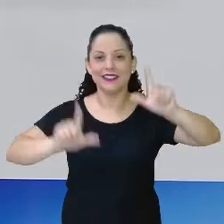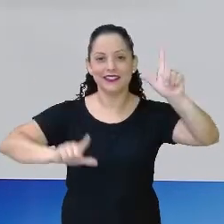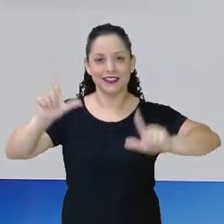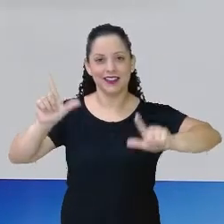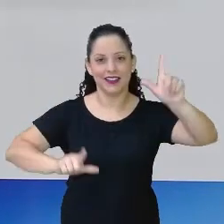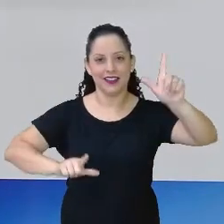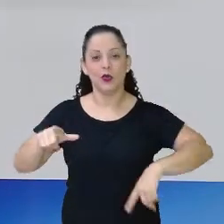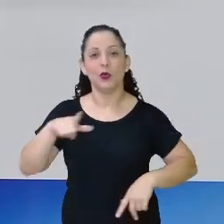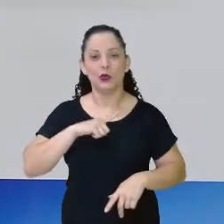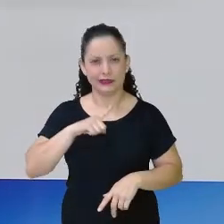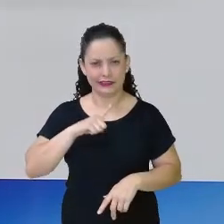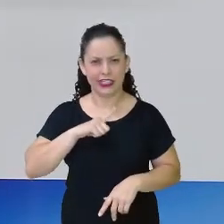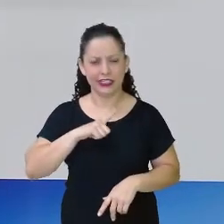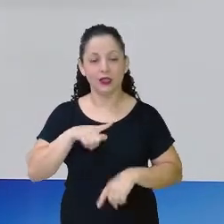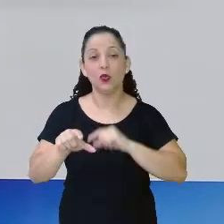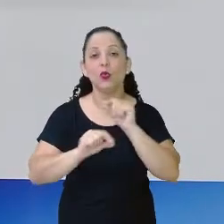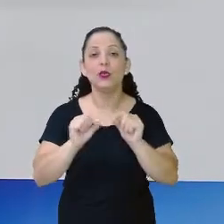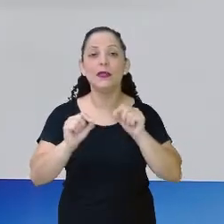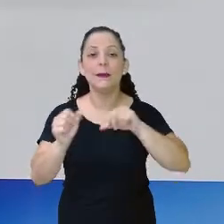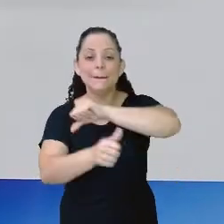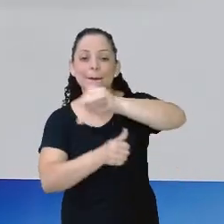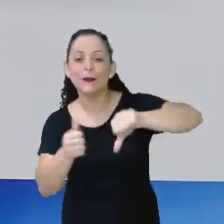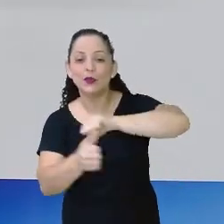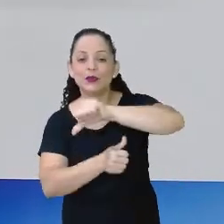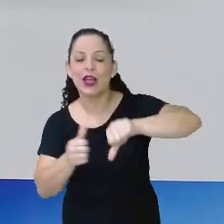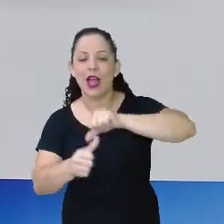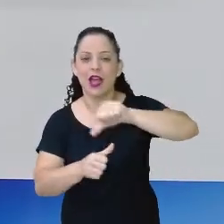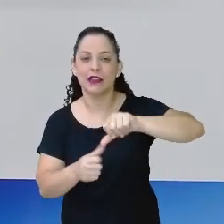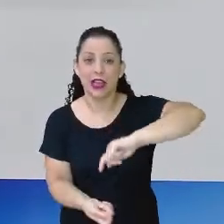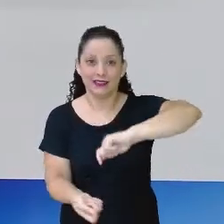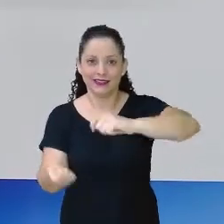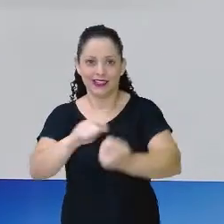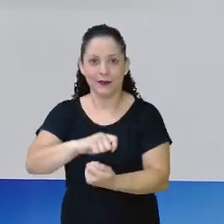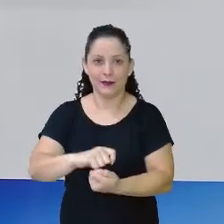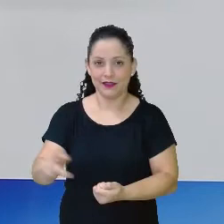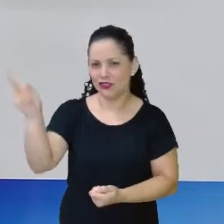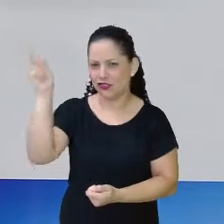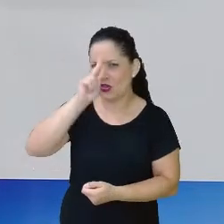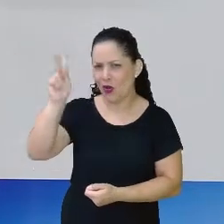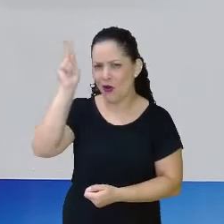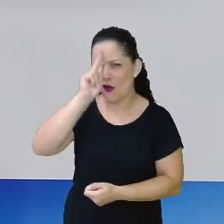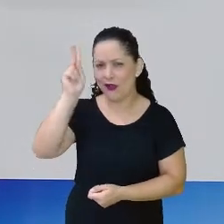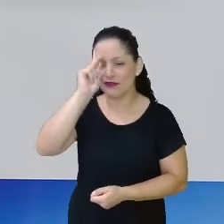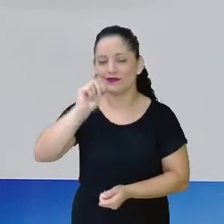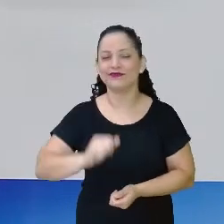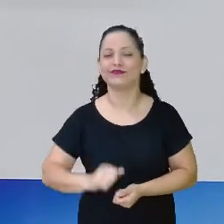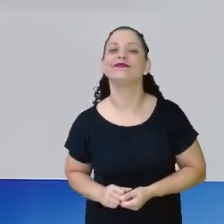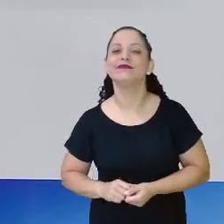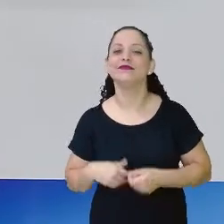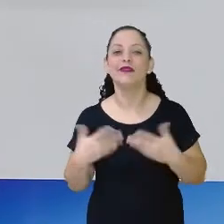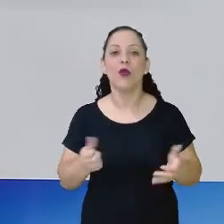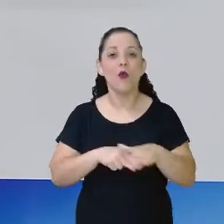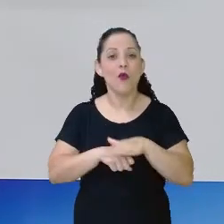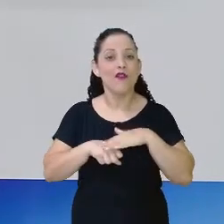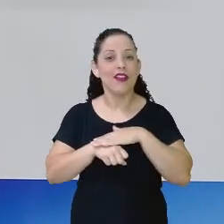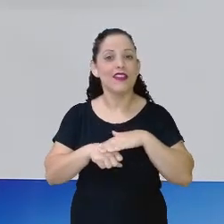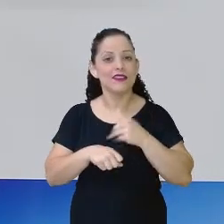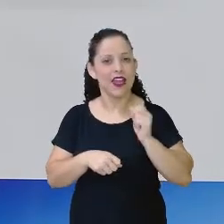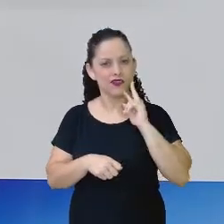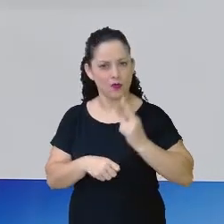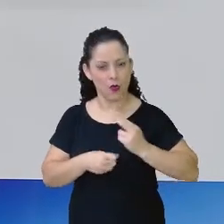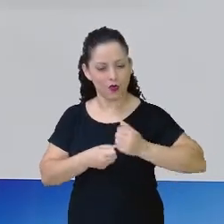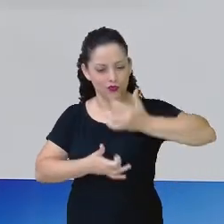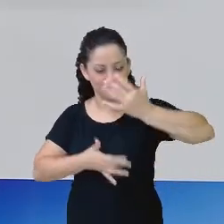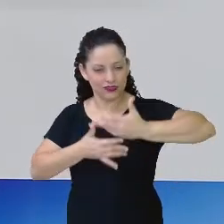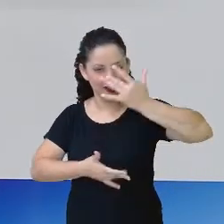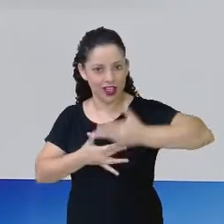As séries que mudam a história, que o vilão agora é bonzinho e vice-versa. Então, conversa comigo aí no chat, vamos